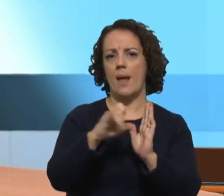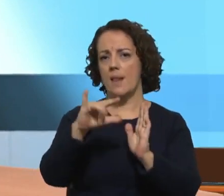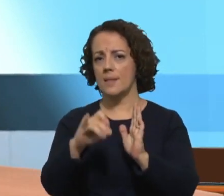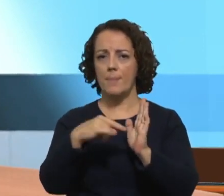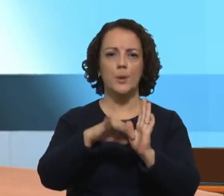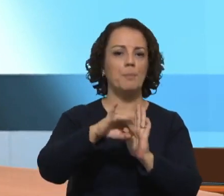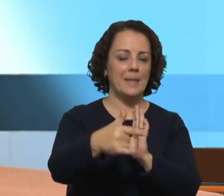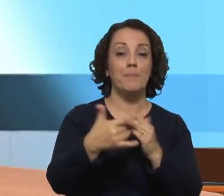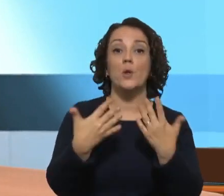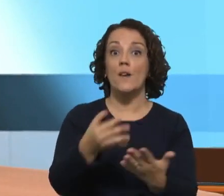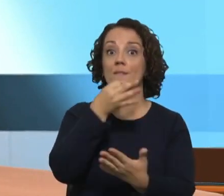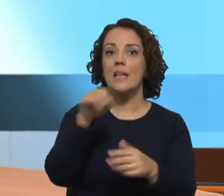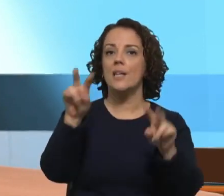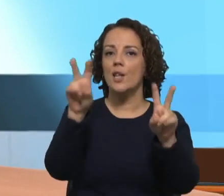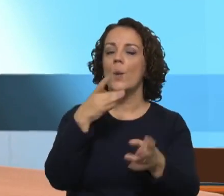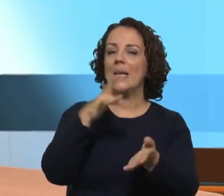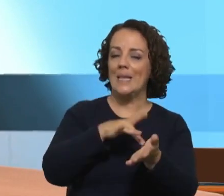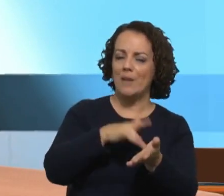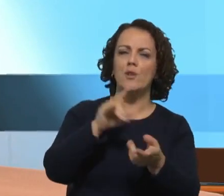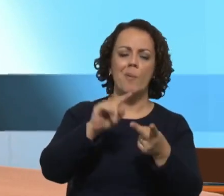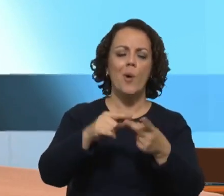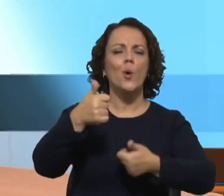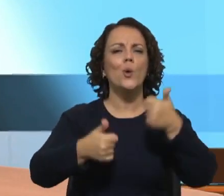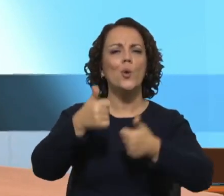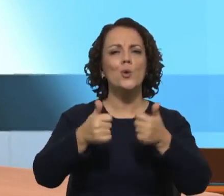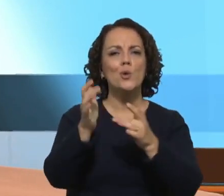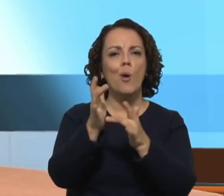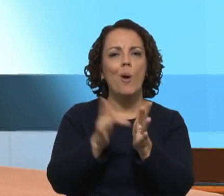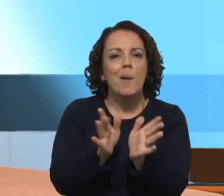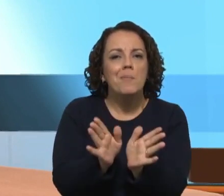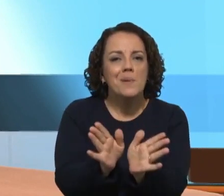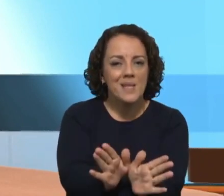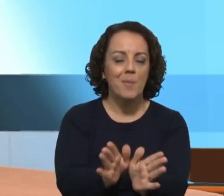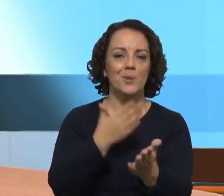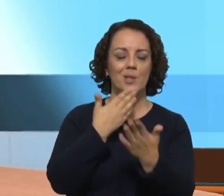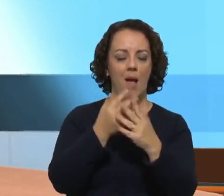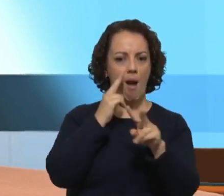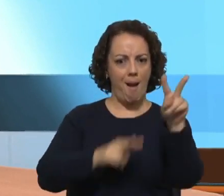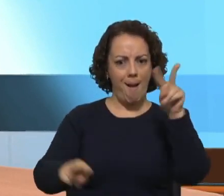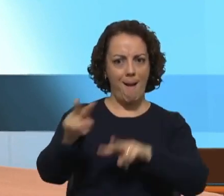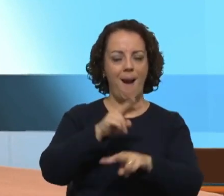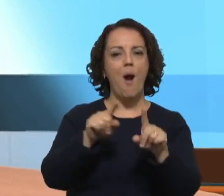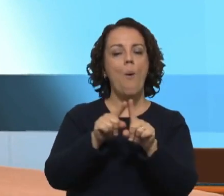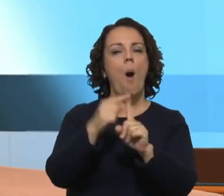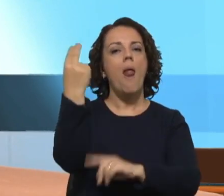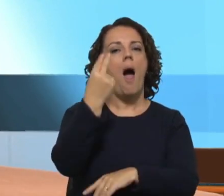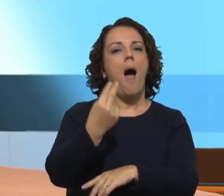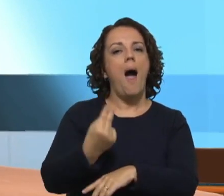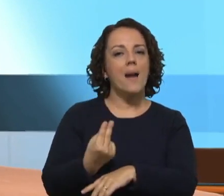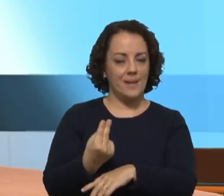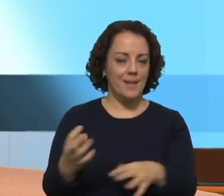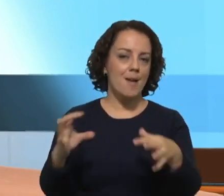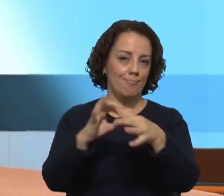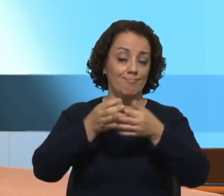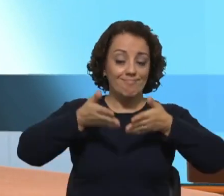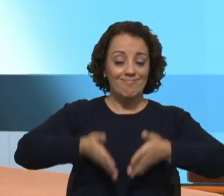Agora, um livro e também um concurso de presépios que revela a criatividade como a arte representa o nascimento de